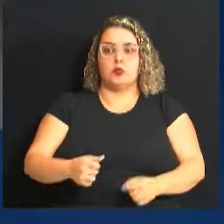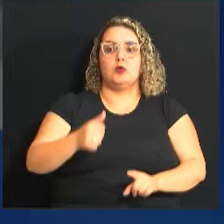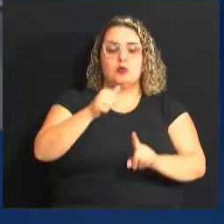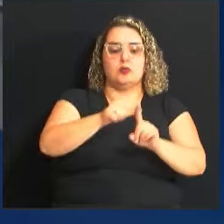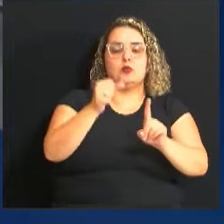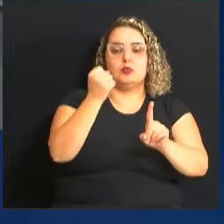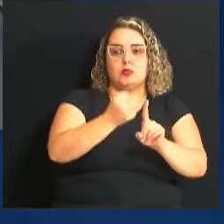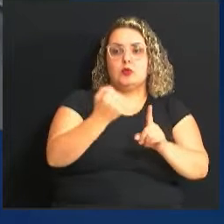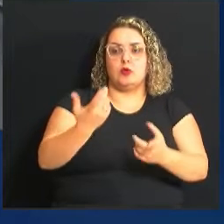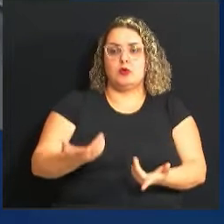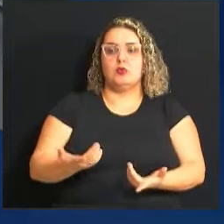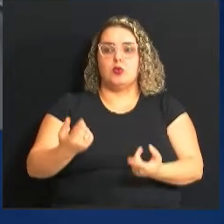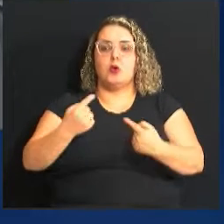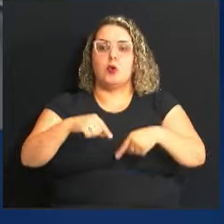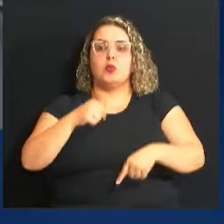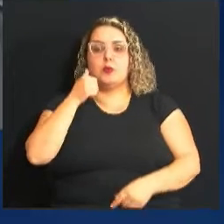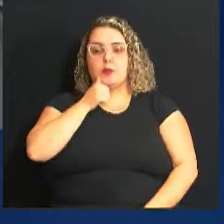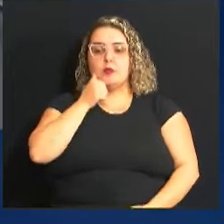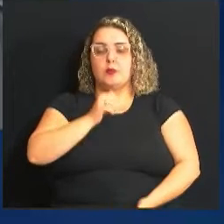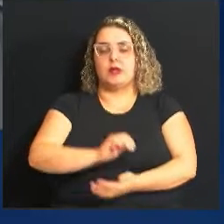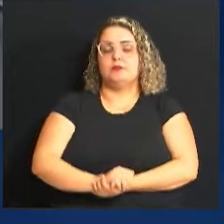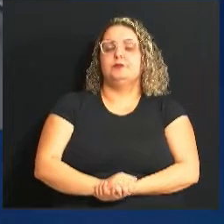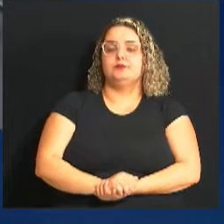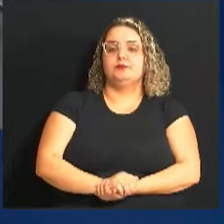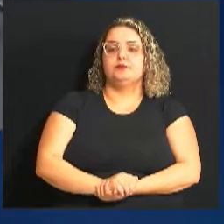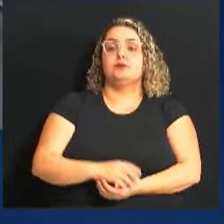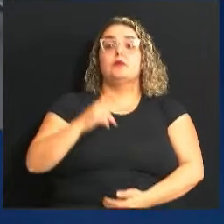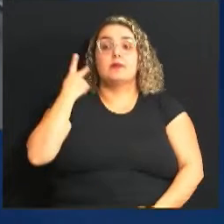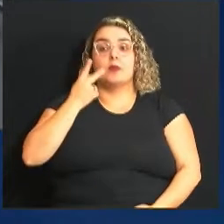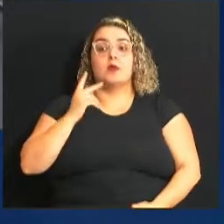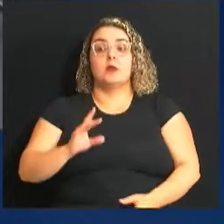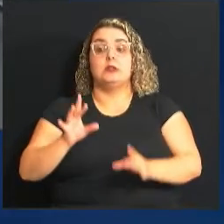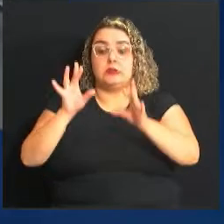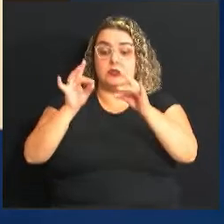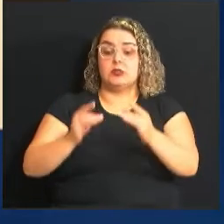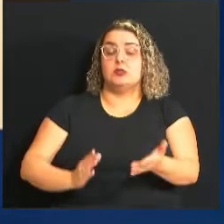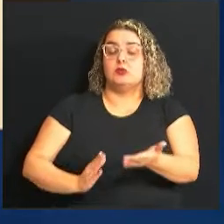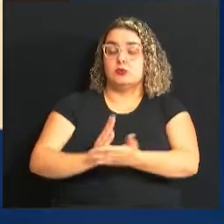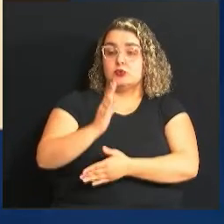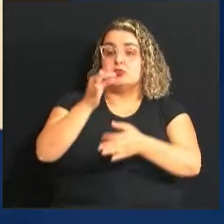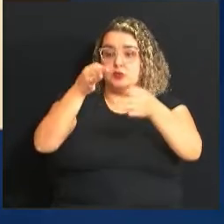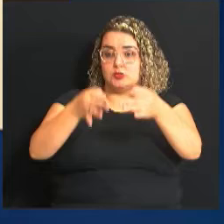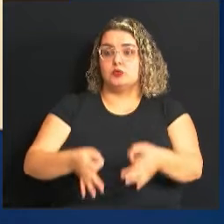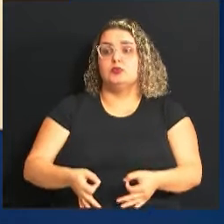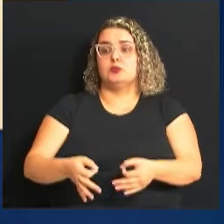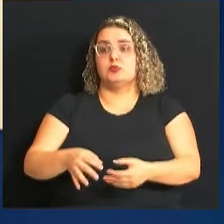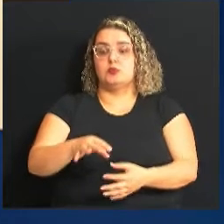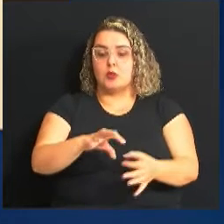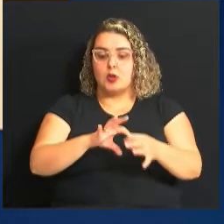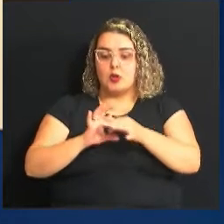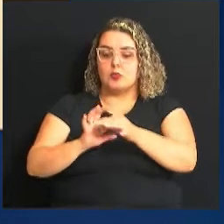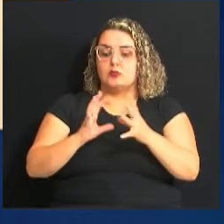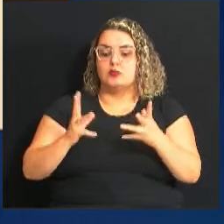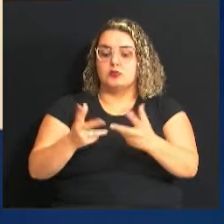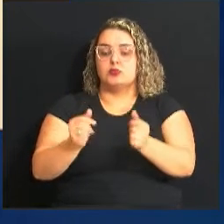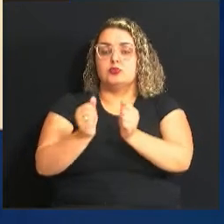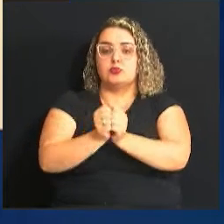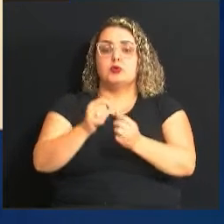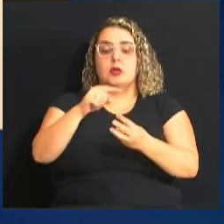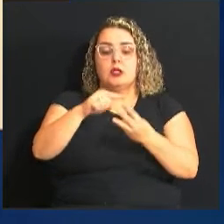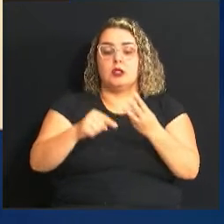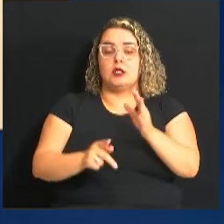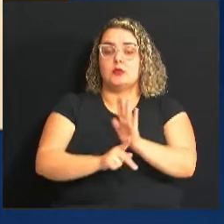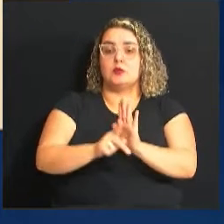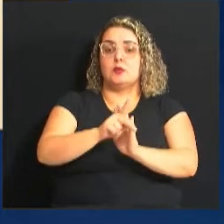mulheres. Parlamentares também aprovam em definitivo e por unanimidade 3 projetos do Executivo que